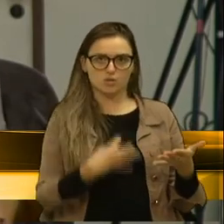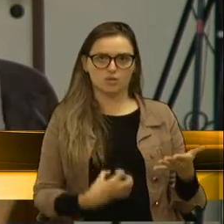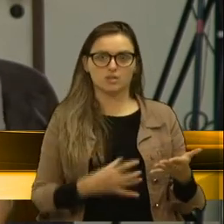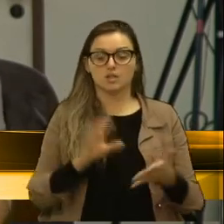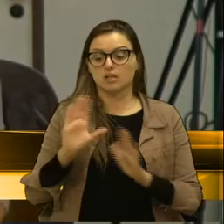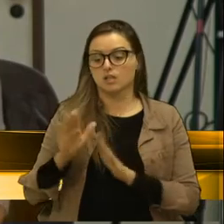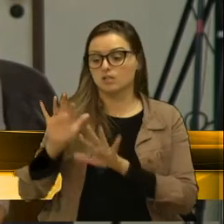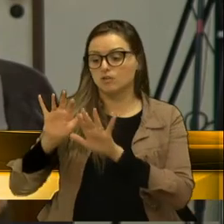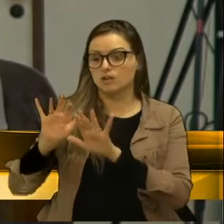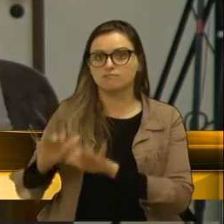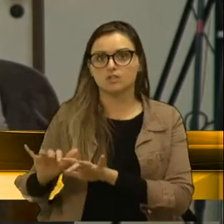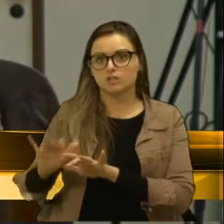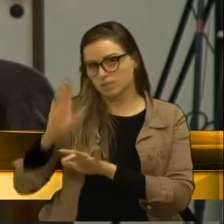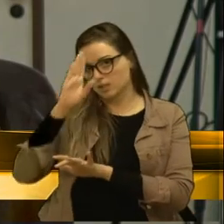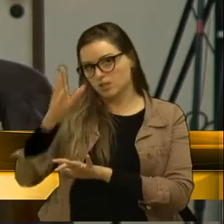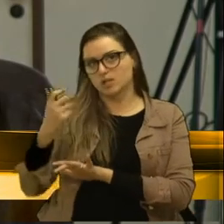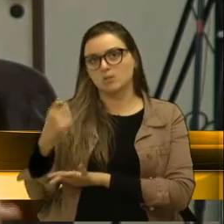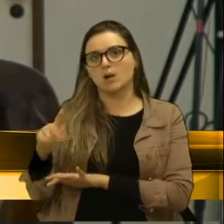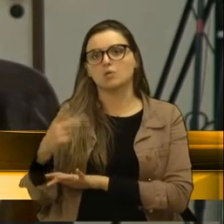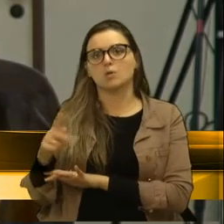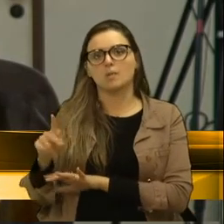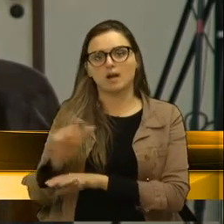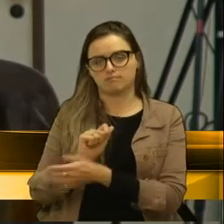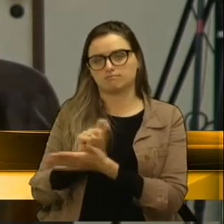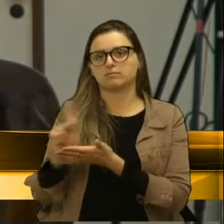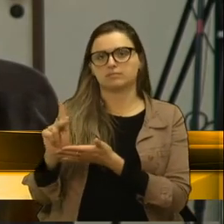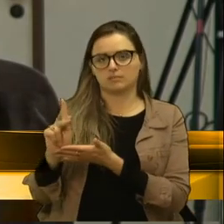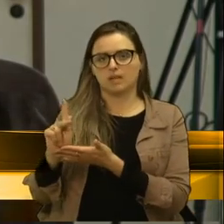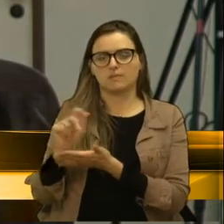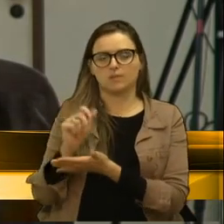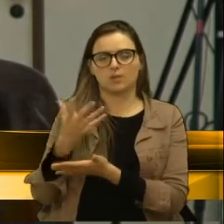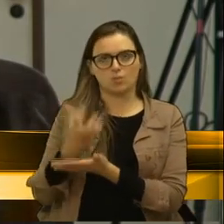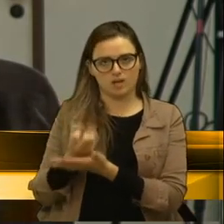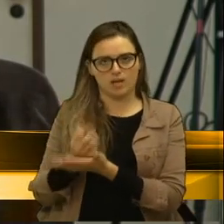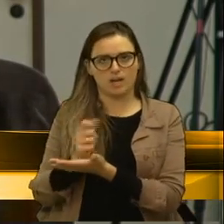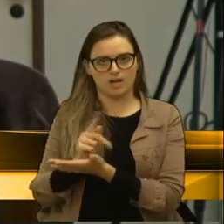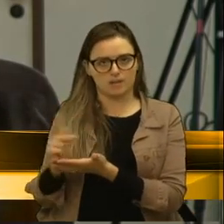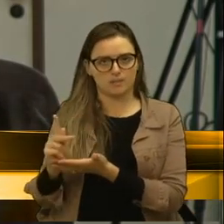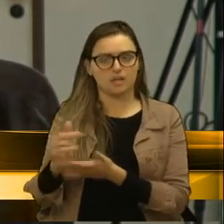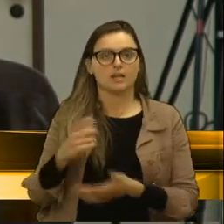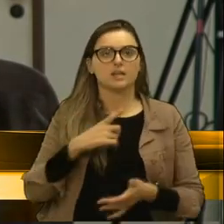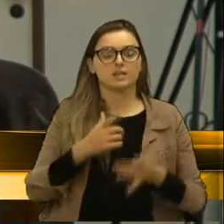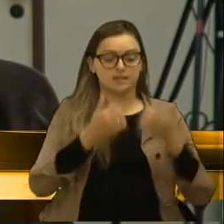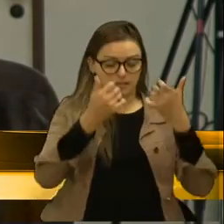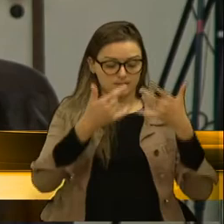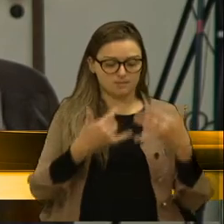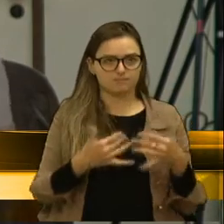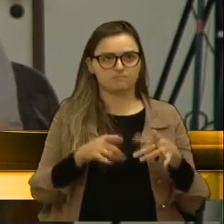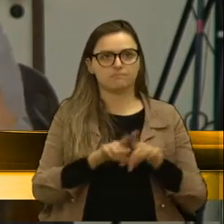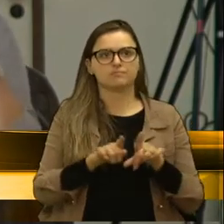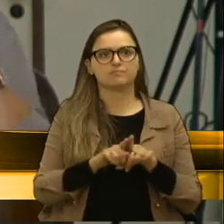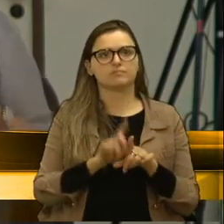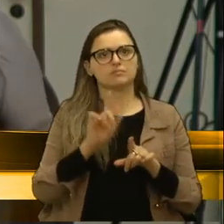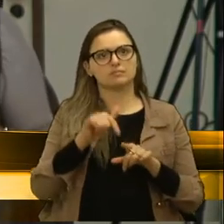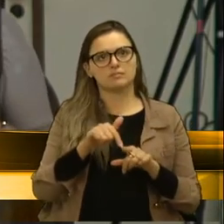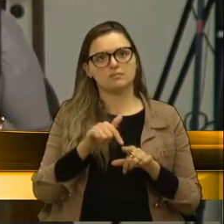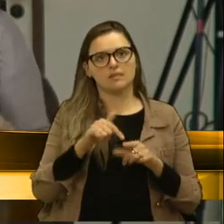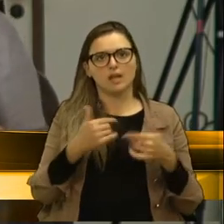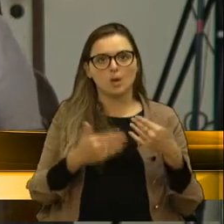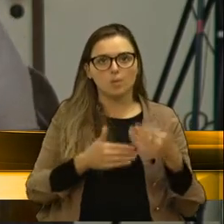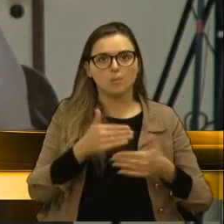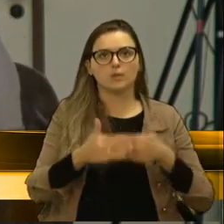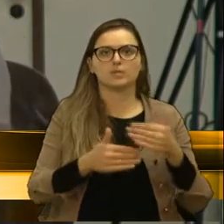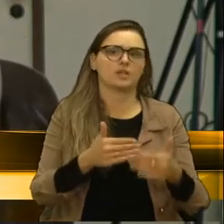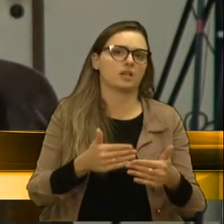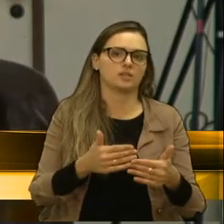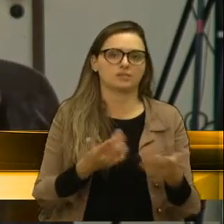acontecendo na medicina, não agora, faz tempo. Está aqui na exposição de motivos que essa é uma etapa, e, de